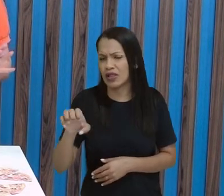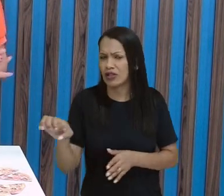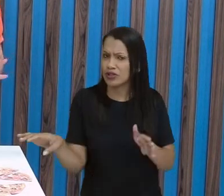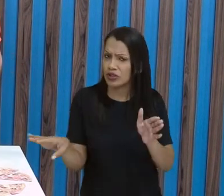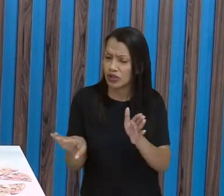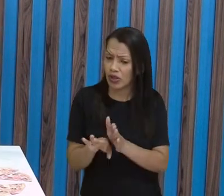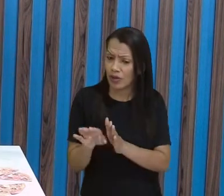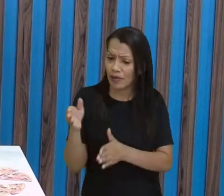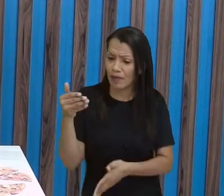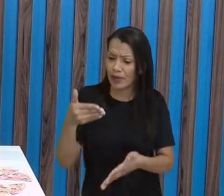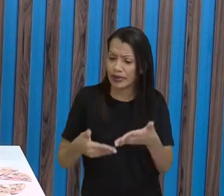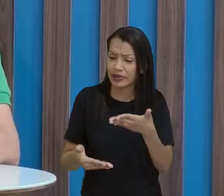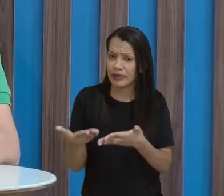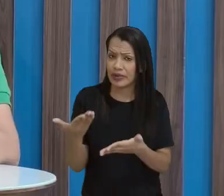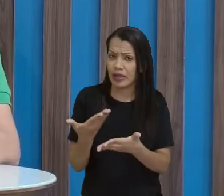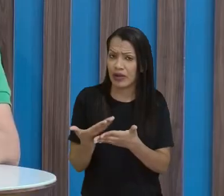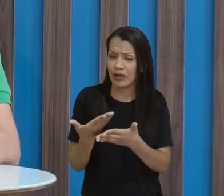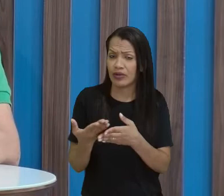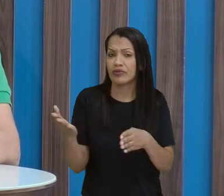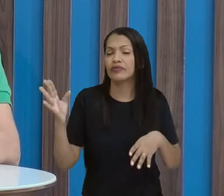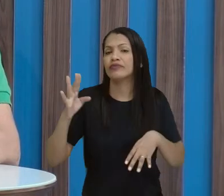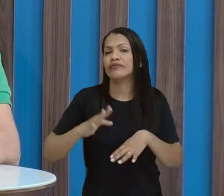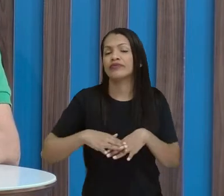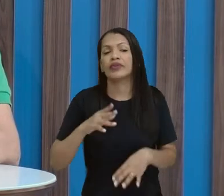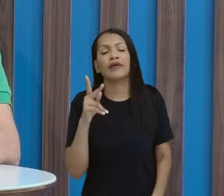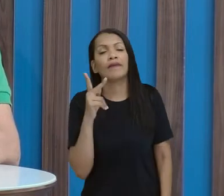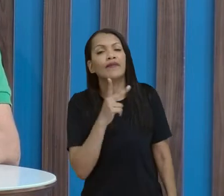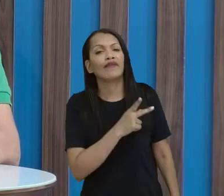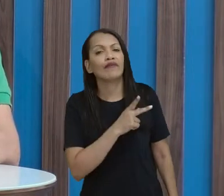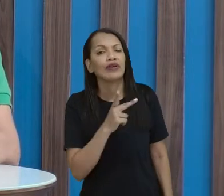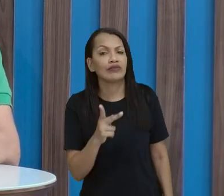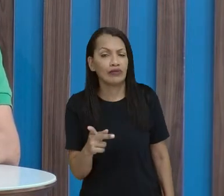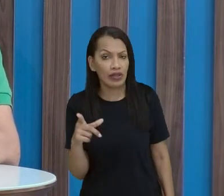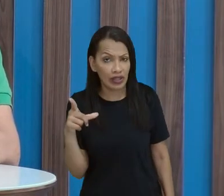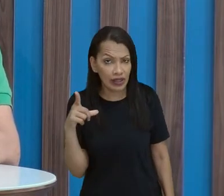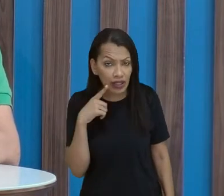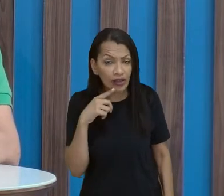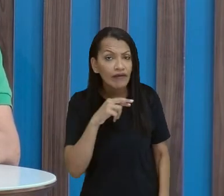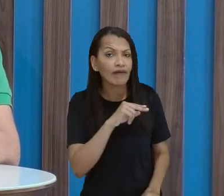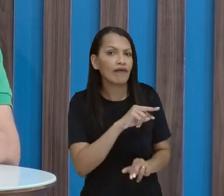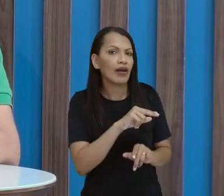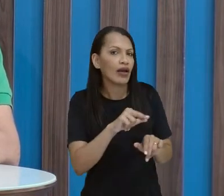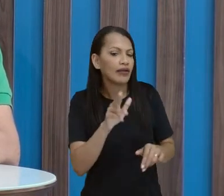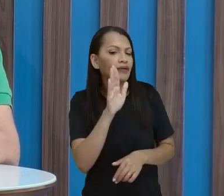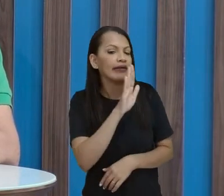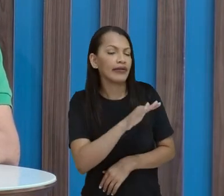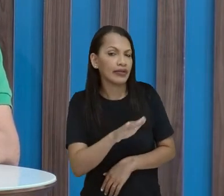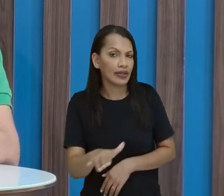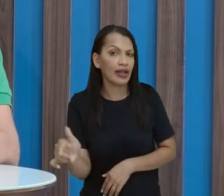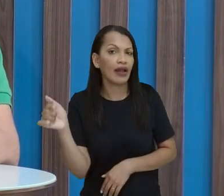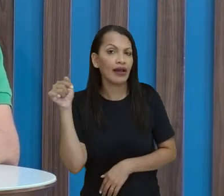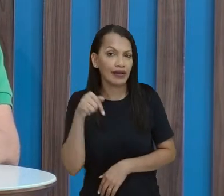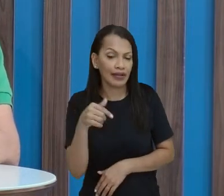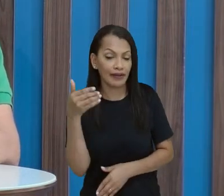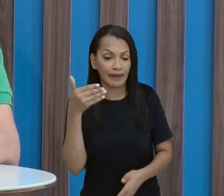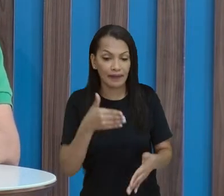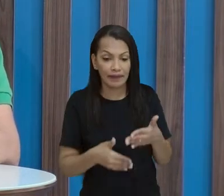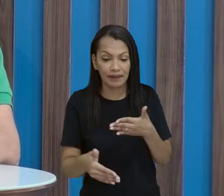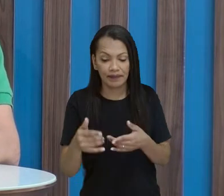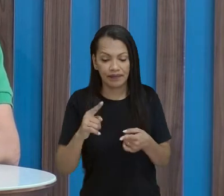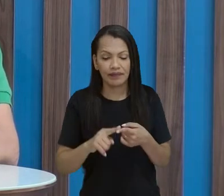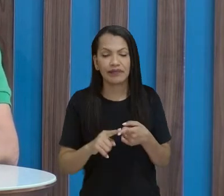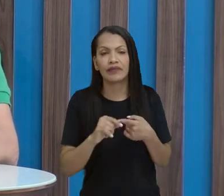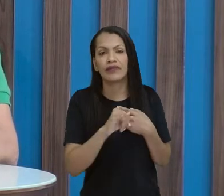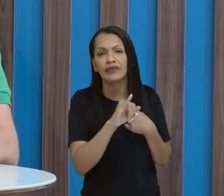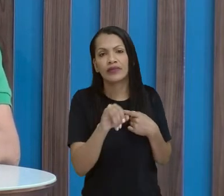da aula de matemática? Professora Kátia, tem várias crianças aqui participando. Temos aqui,